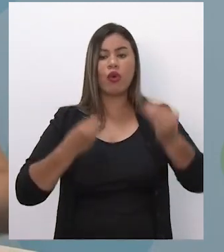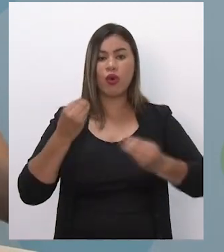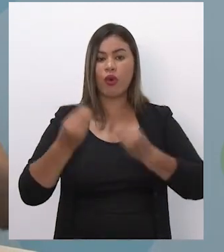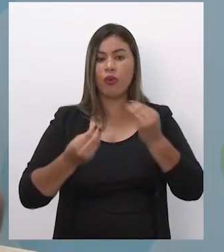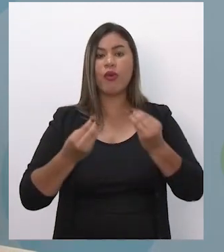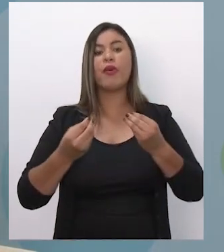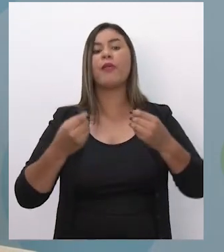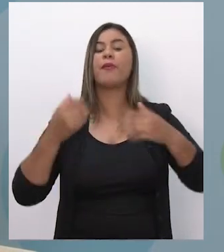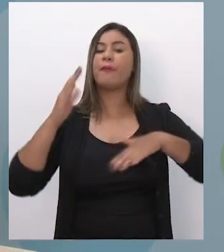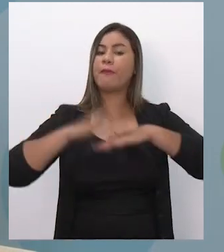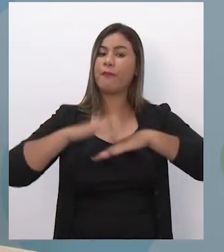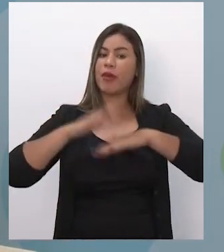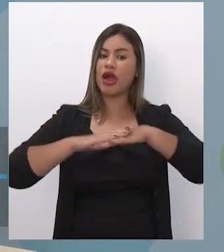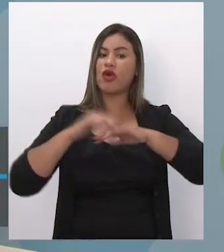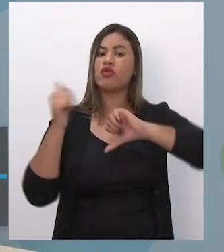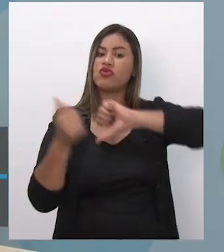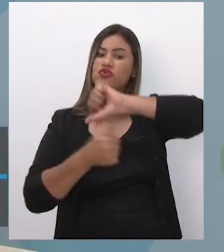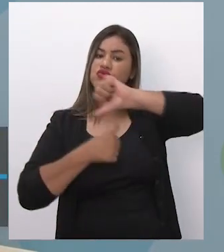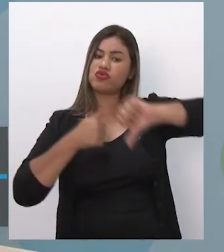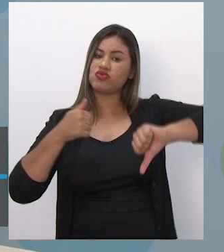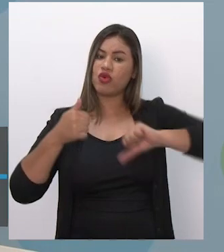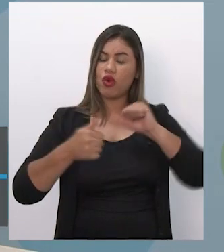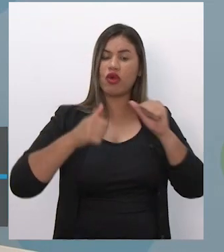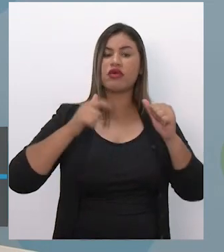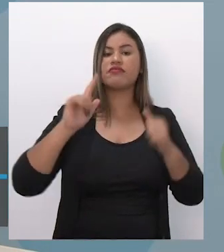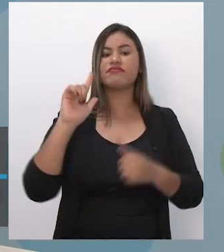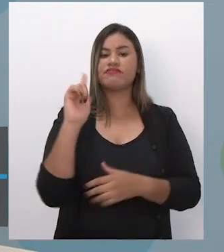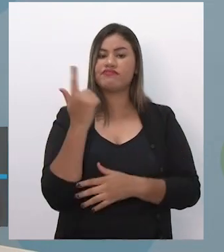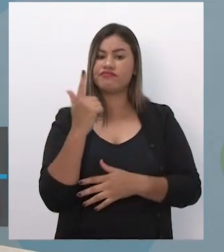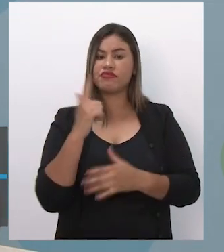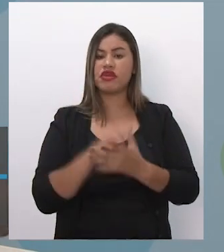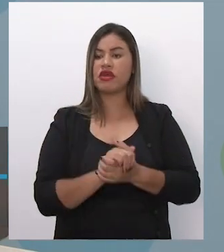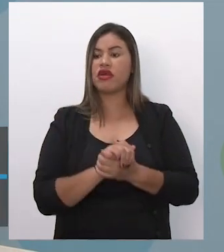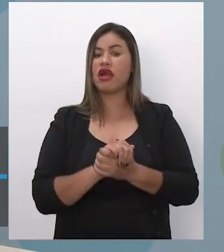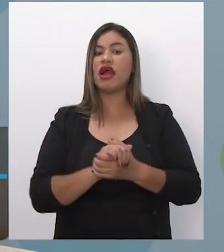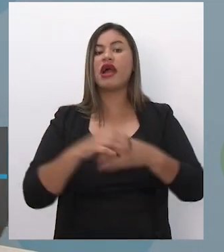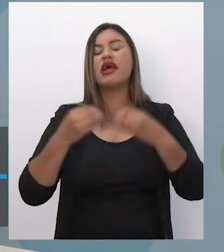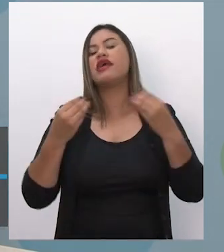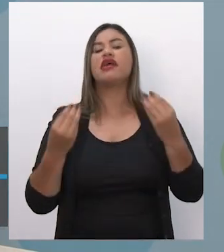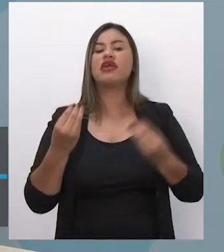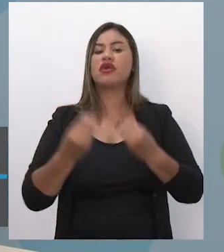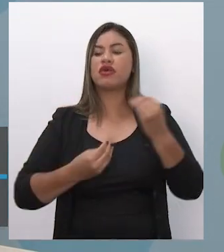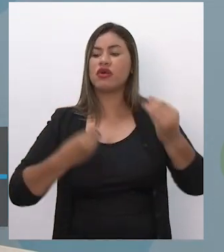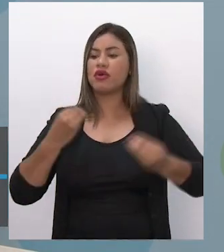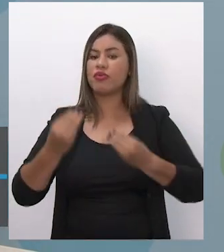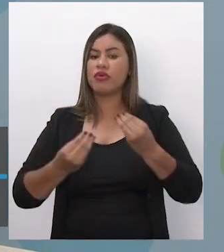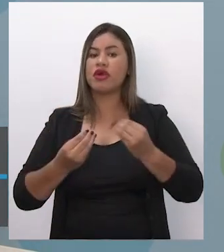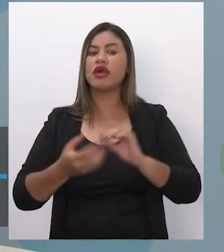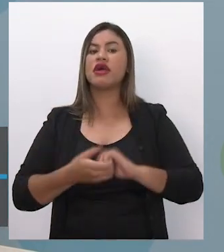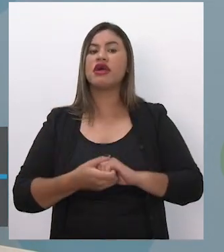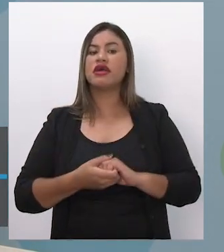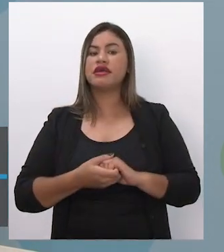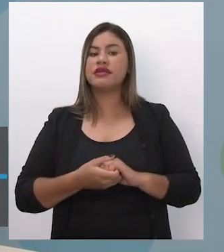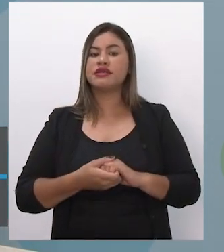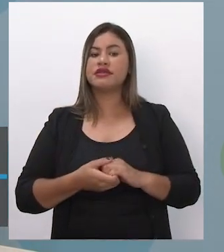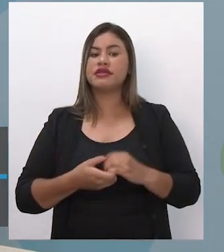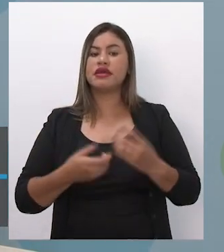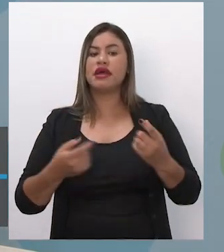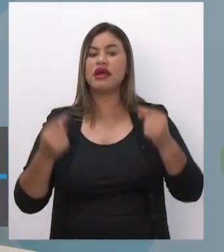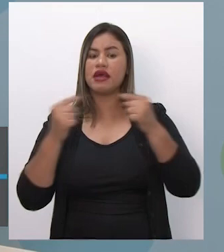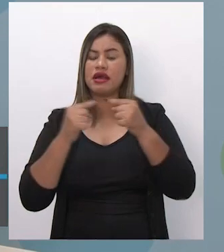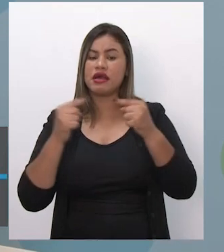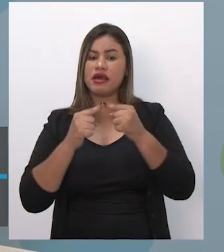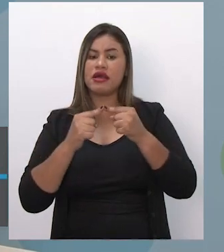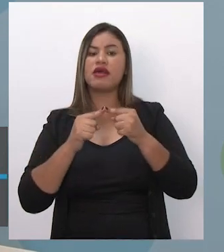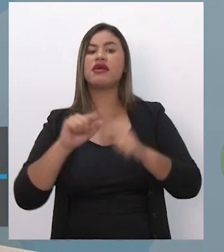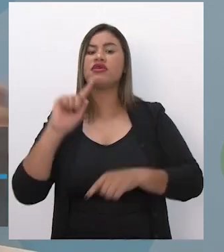ele conseguir transformar esse espaço geográfico, né? Então, essa é a ideia, é a mensagem aí de trabalhar o componente